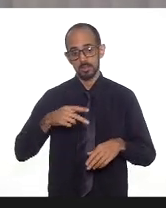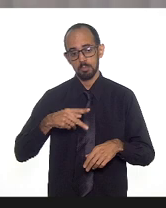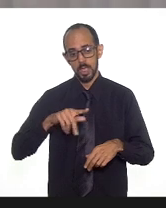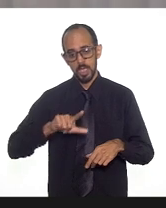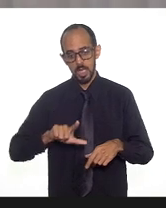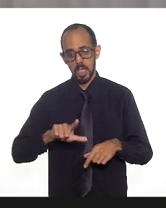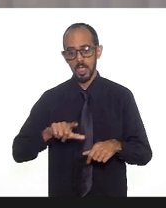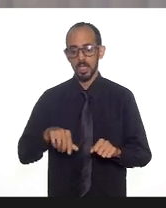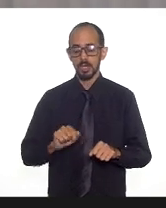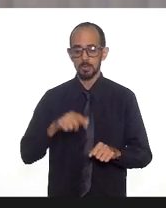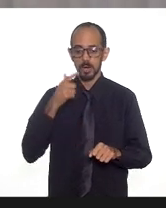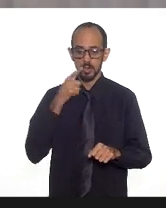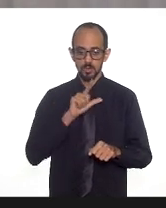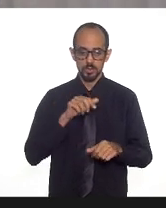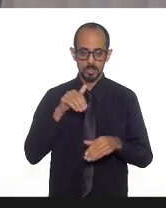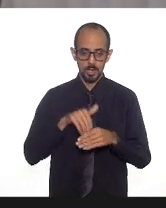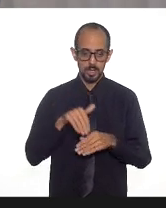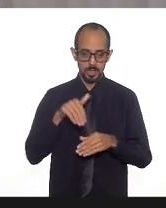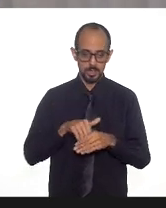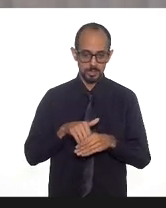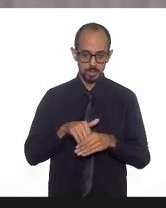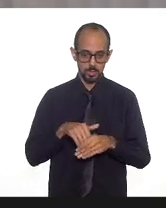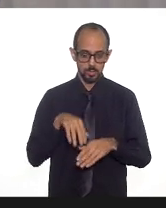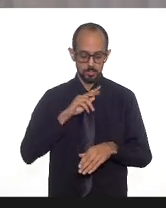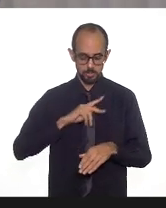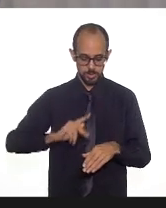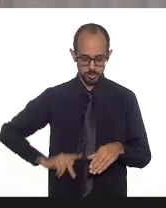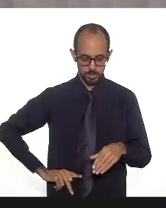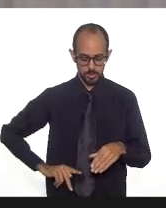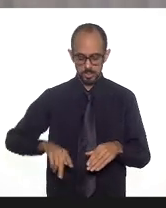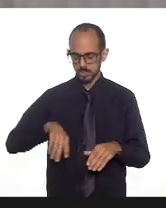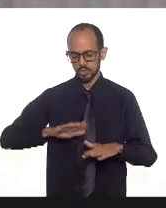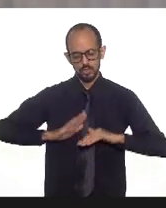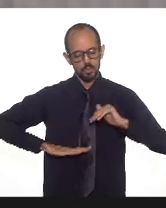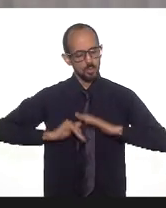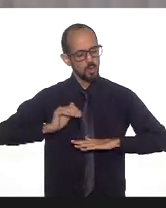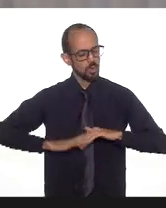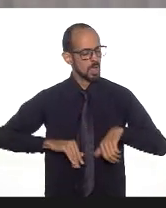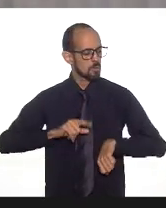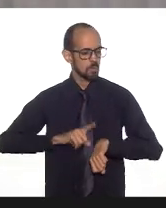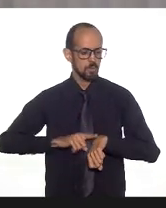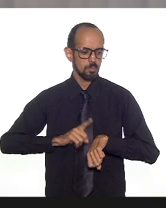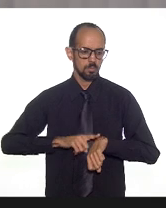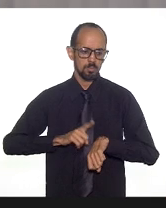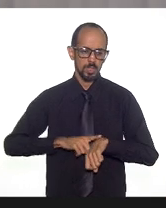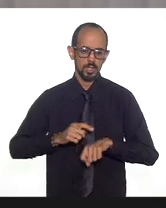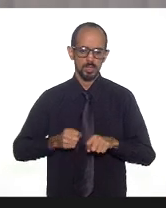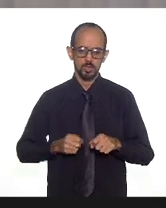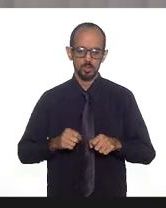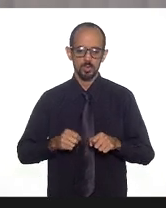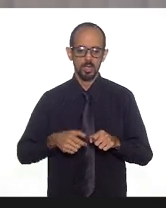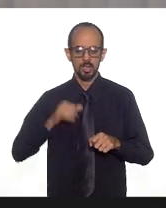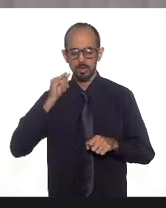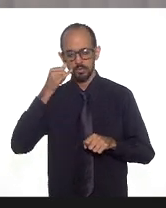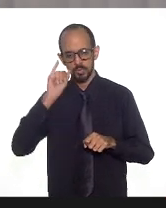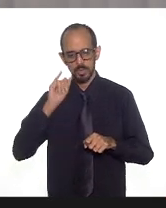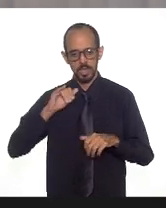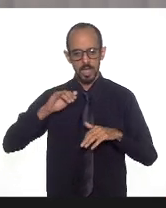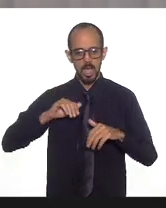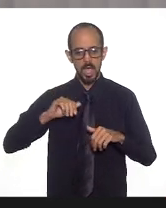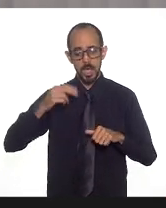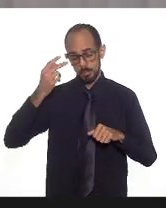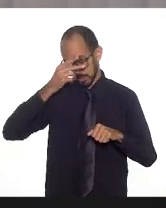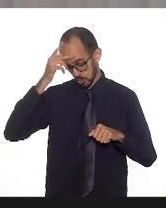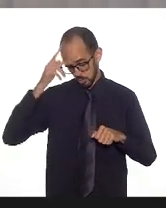a eleição do presidente, independentemente, não tirando a possibilidade de pessoas participarem